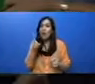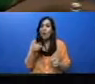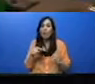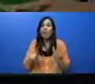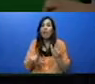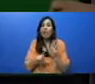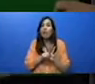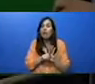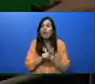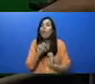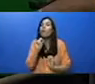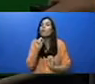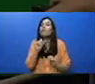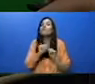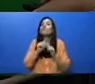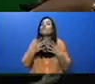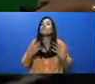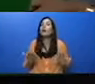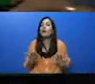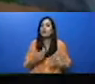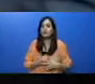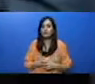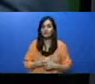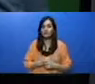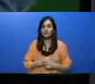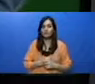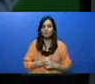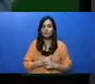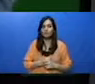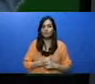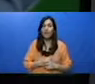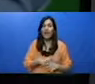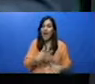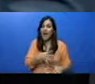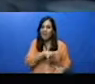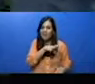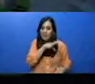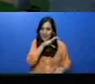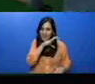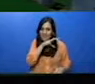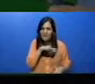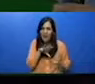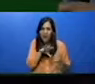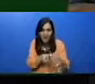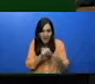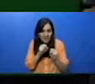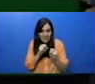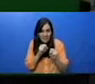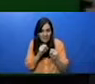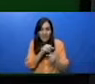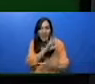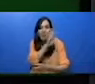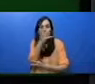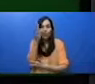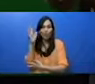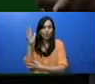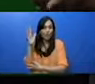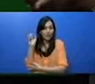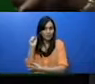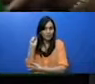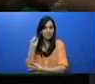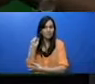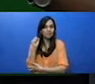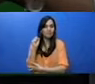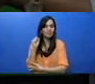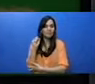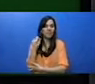O que hoje fazem? Olha, crianças, os animais capturados na natureza, como nós falamos,